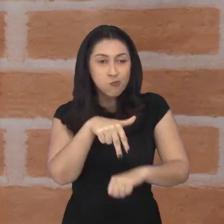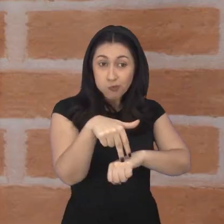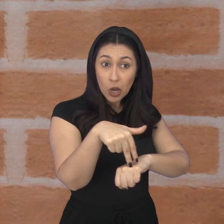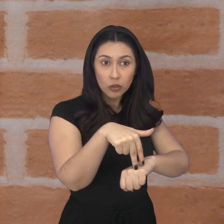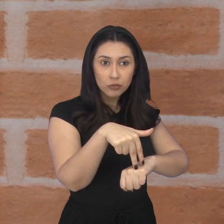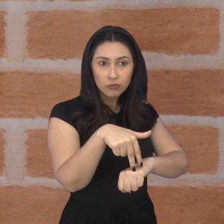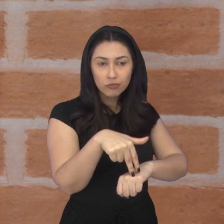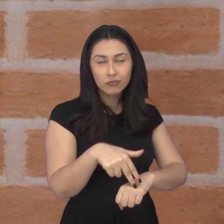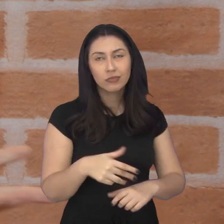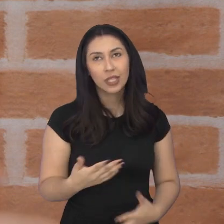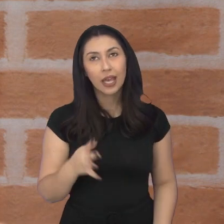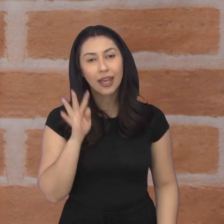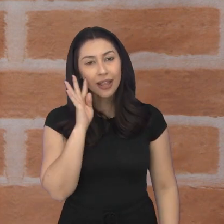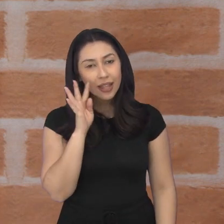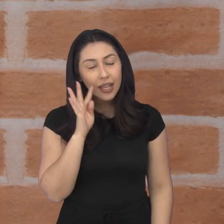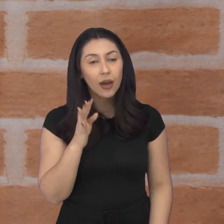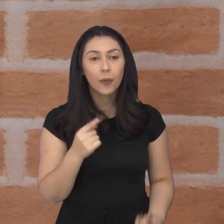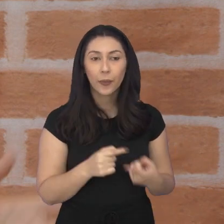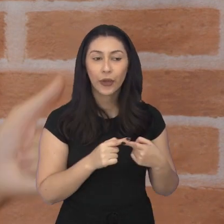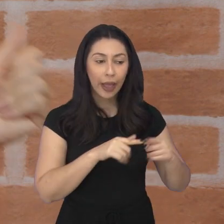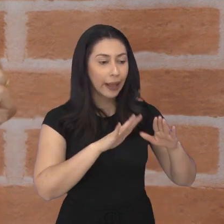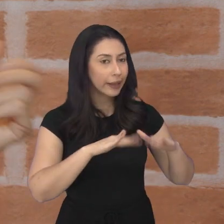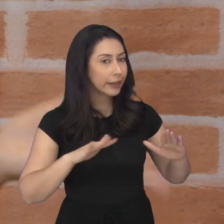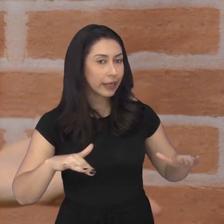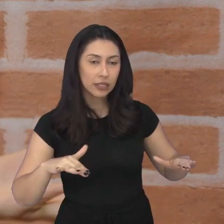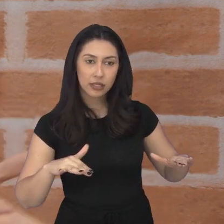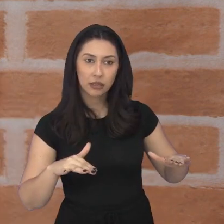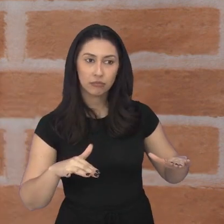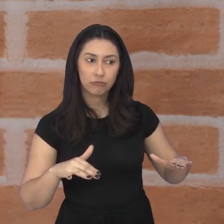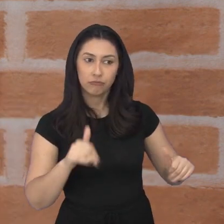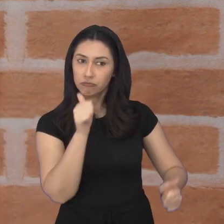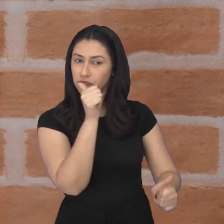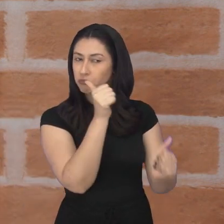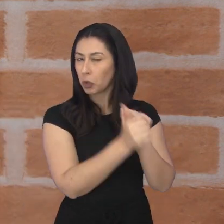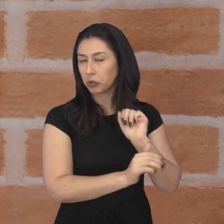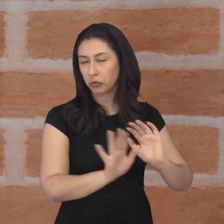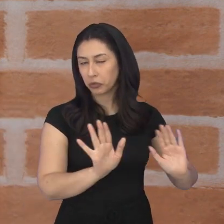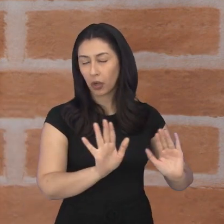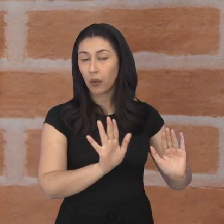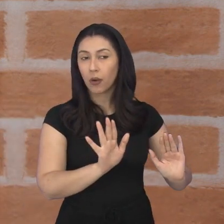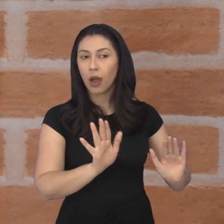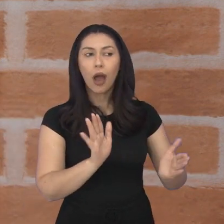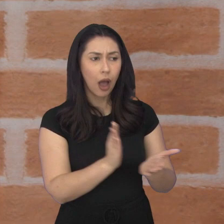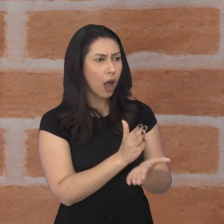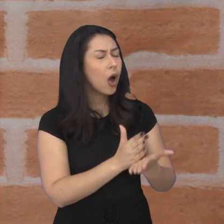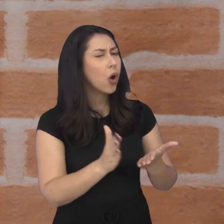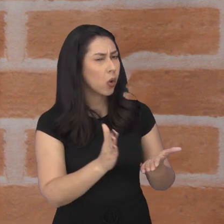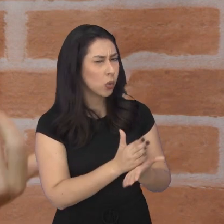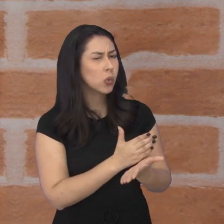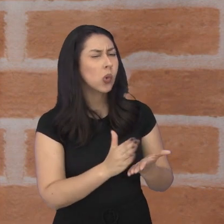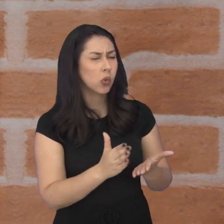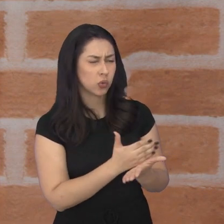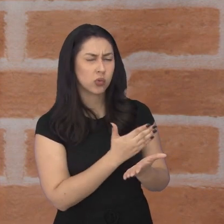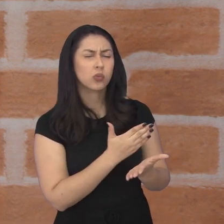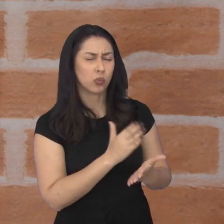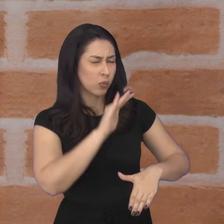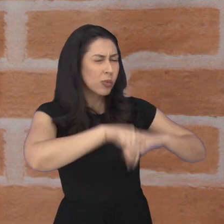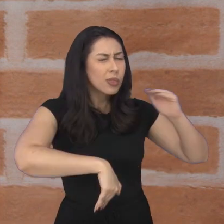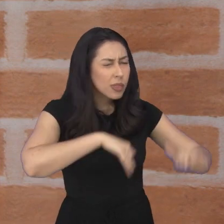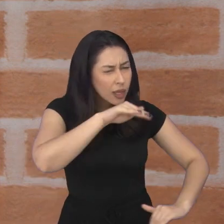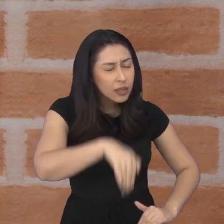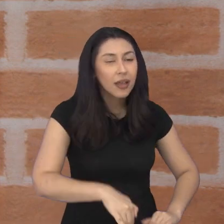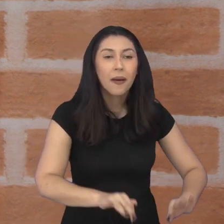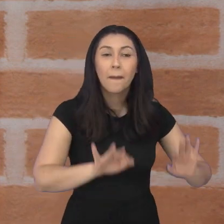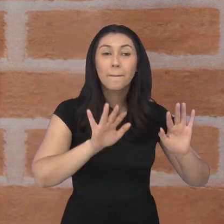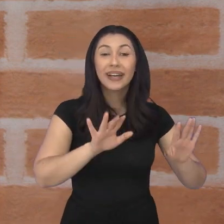muito legal isso. Eles não são atletas, né? Tem vários que nadam, mas e eu até falo assim, eu sempre